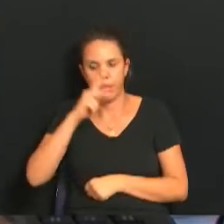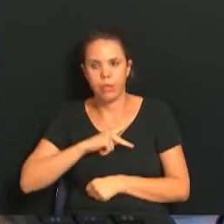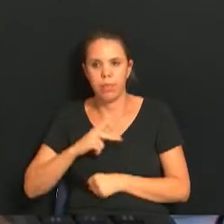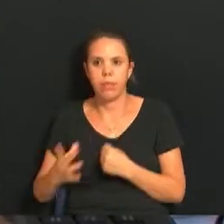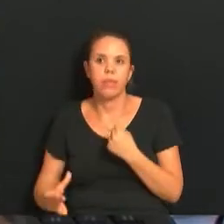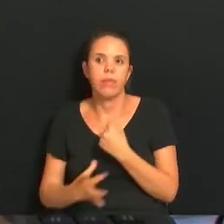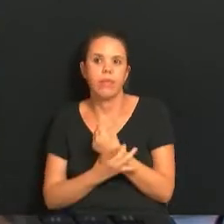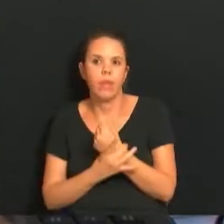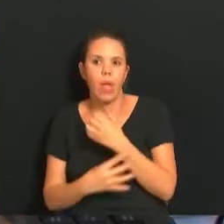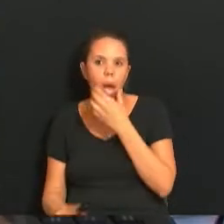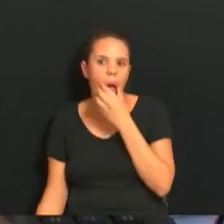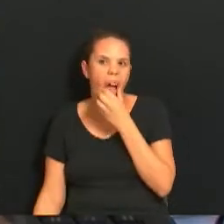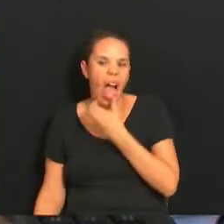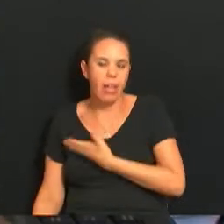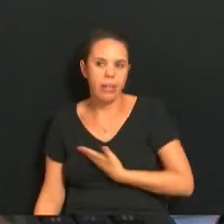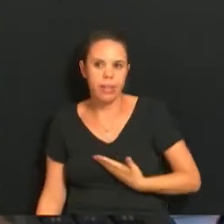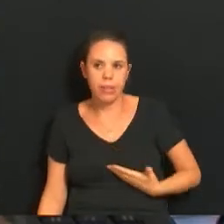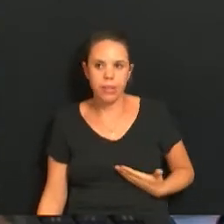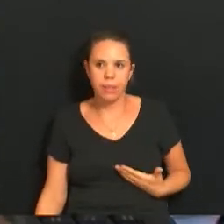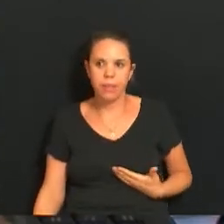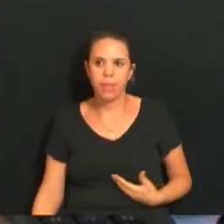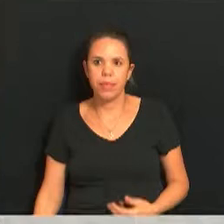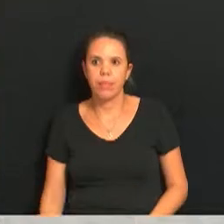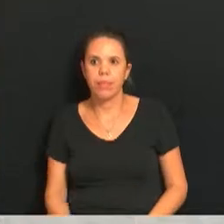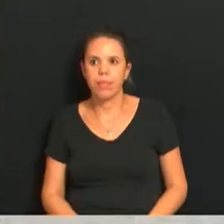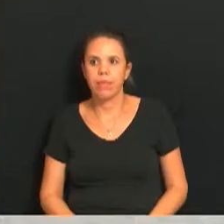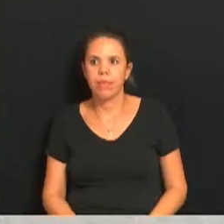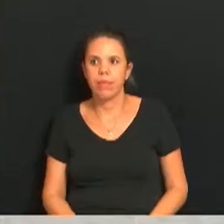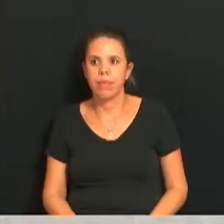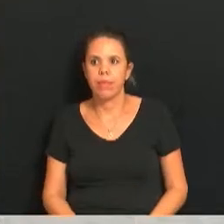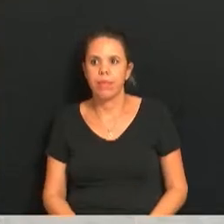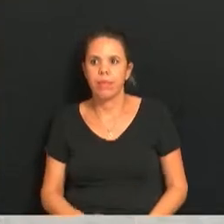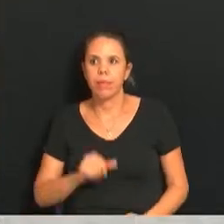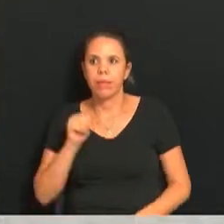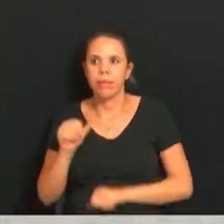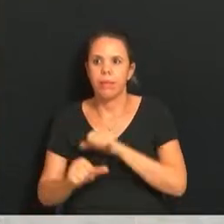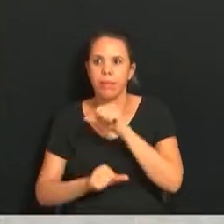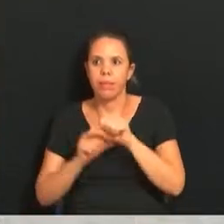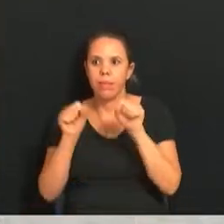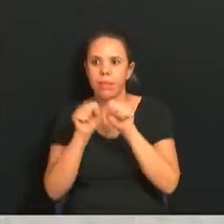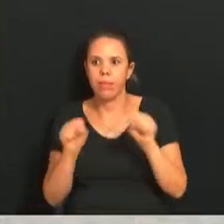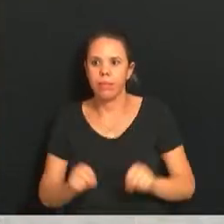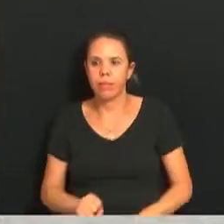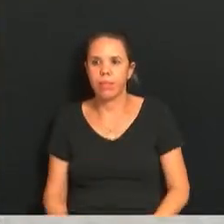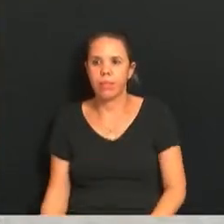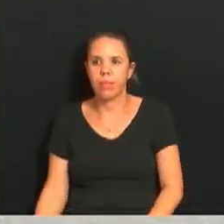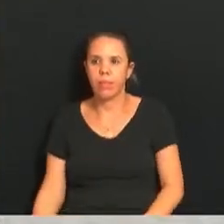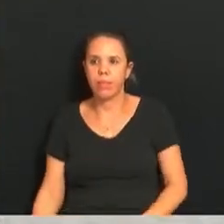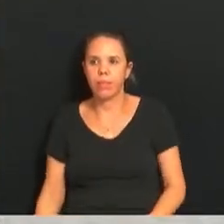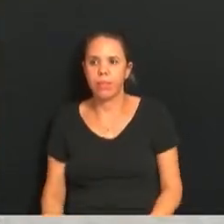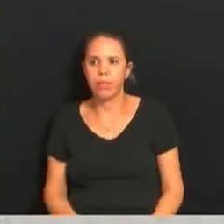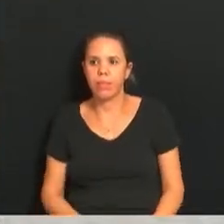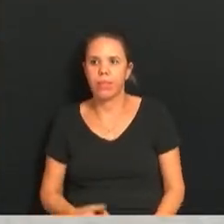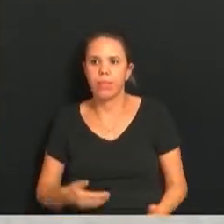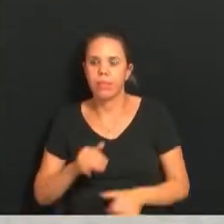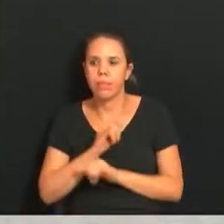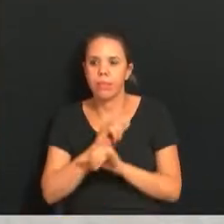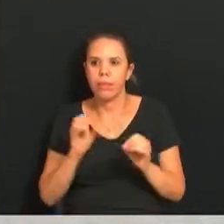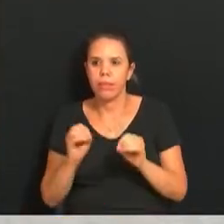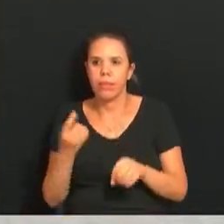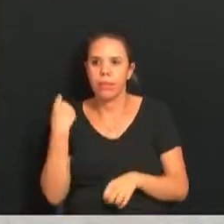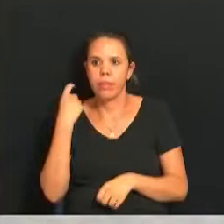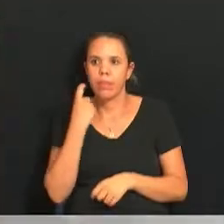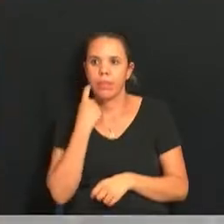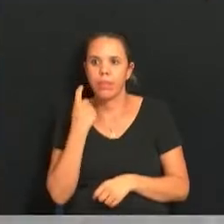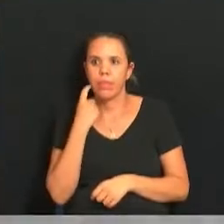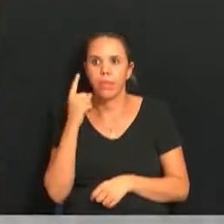mesmo para o governo, segurança para o próprio MEI. As mudanças no sistema foram feitas sem aviso prévio na última sexta-feira,